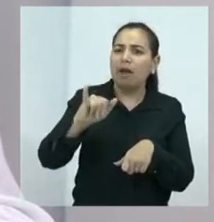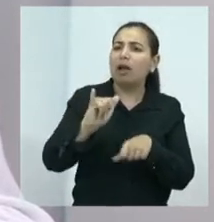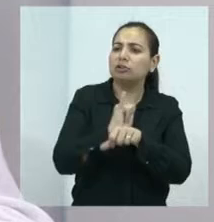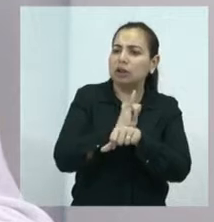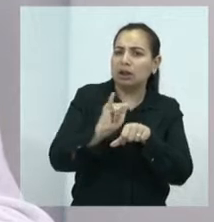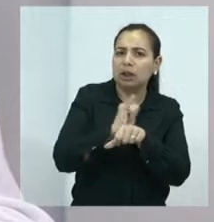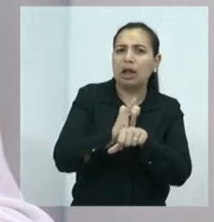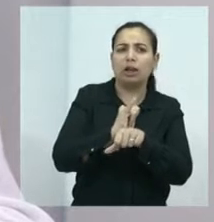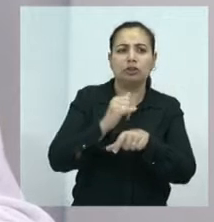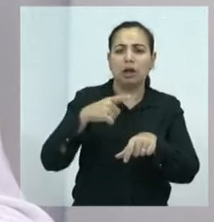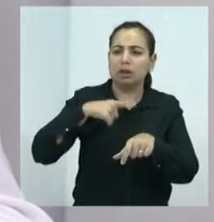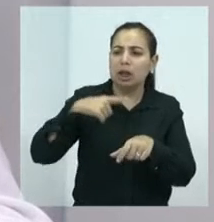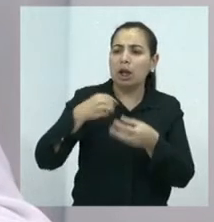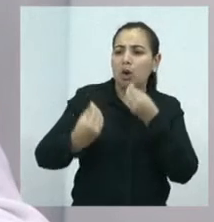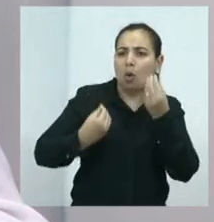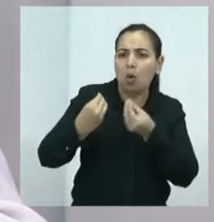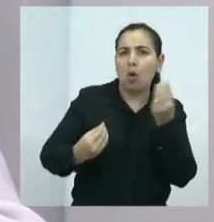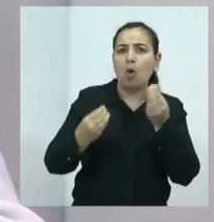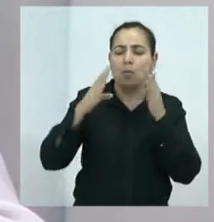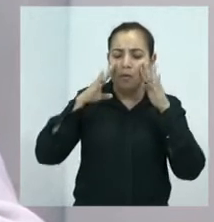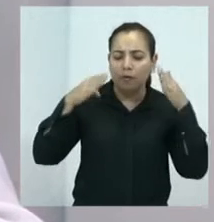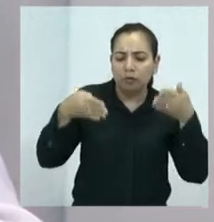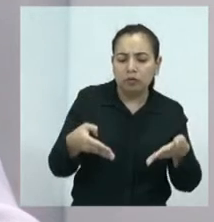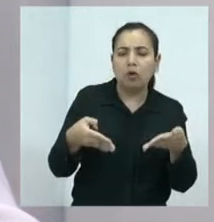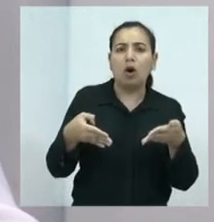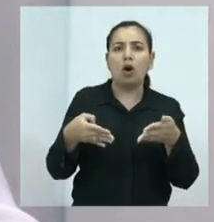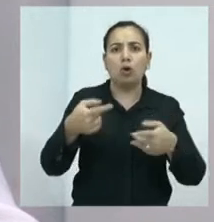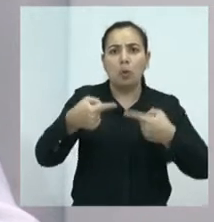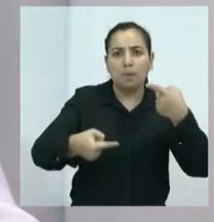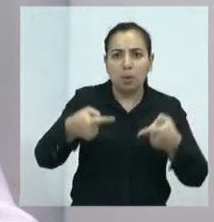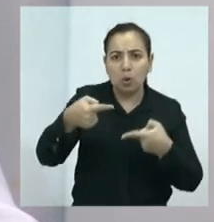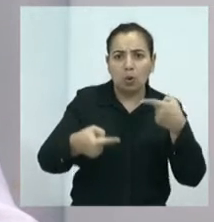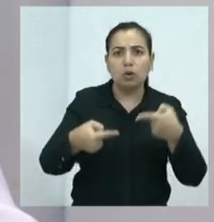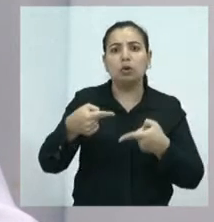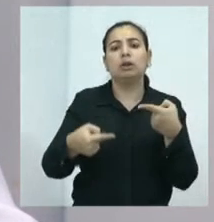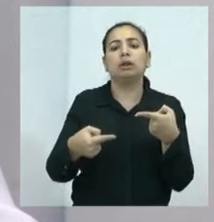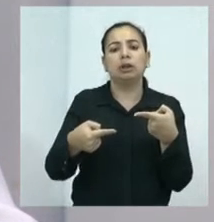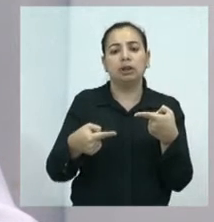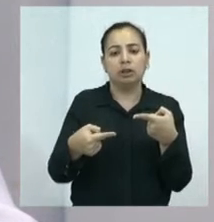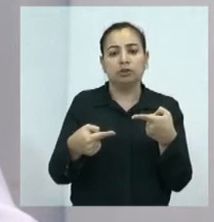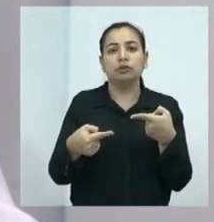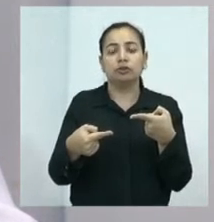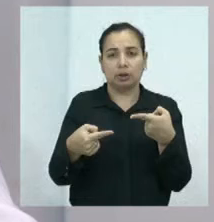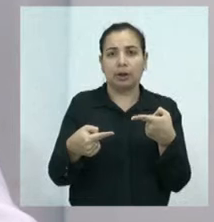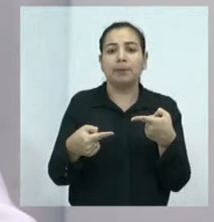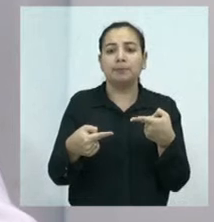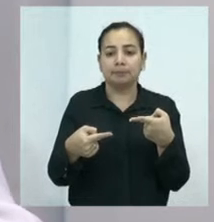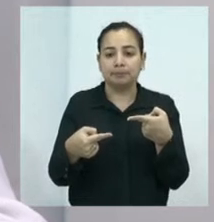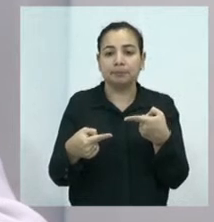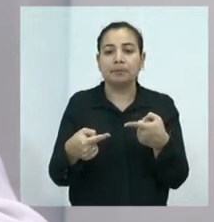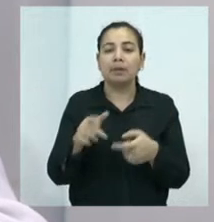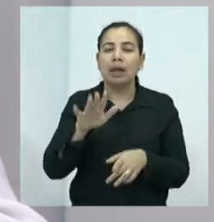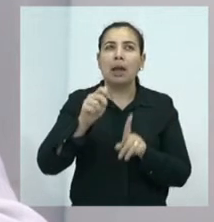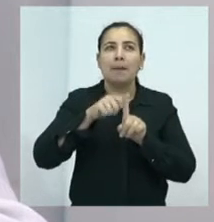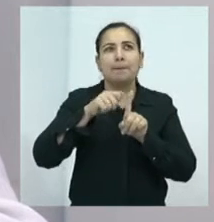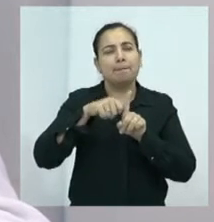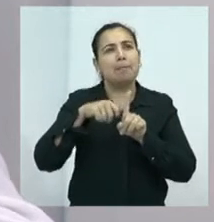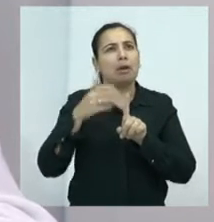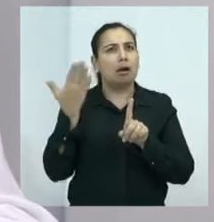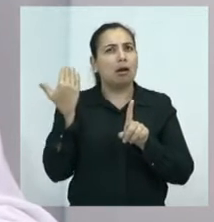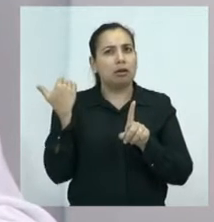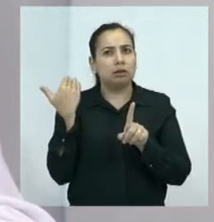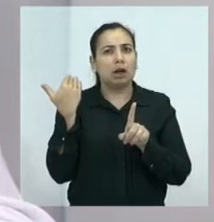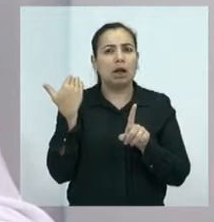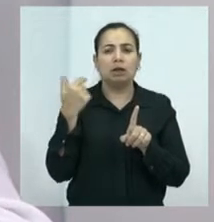ênfase. E você, como tem conhecimento, a gente teve aqui há alguns meses atrás, eu não me recordo qual a data, mas a